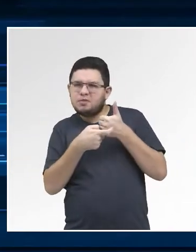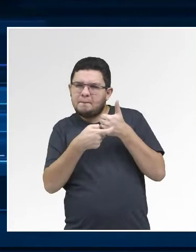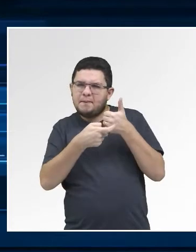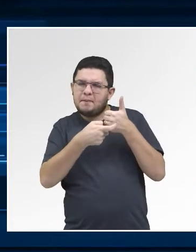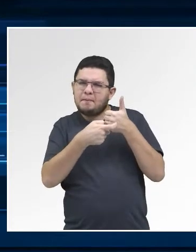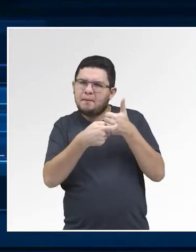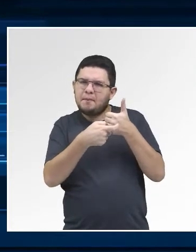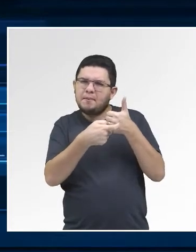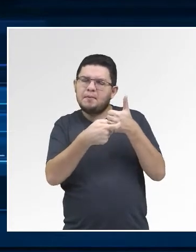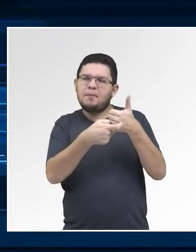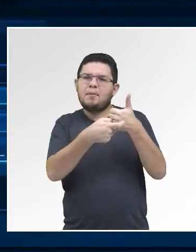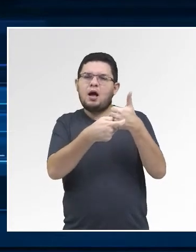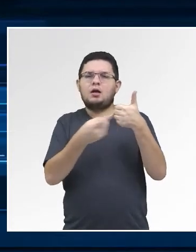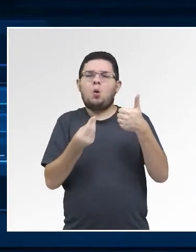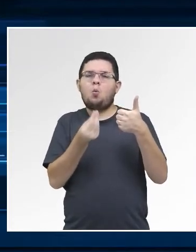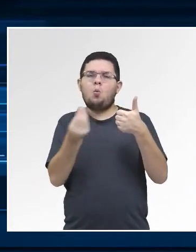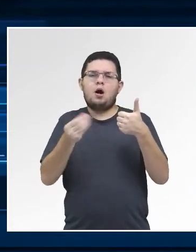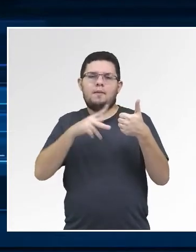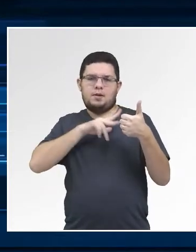vida e qualidades pessoais.